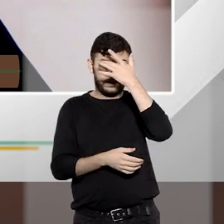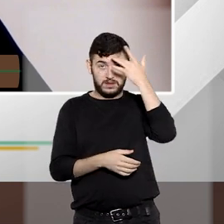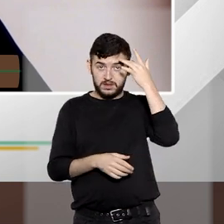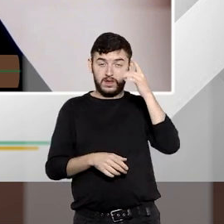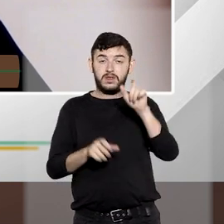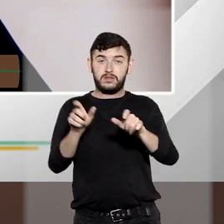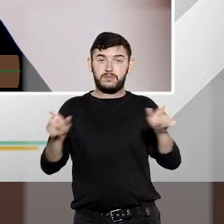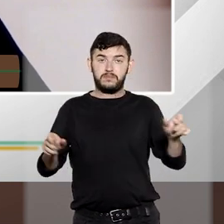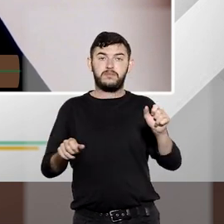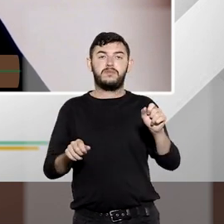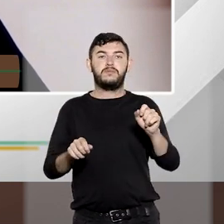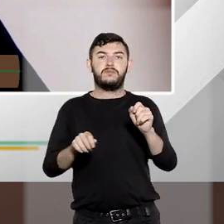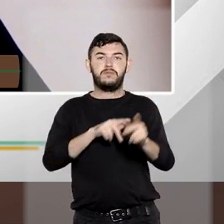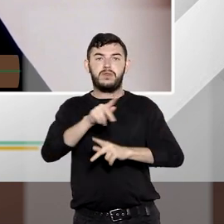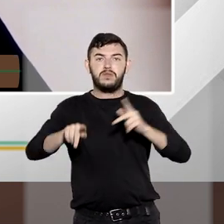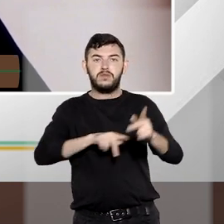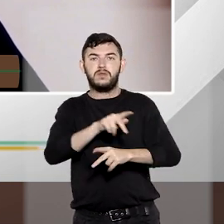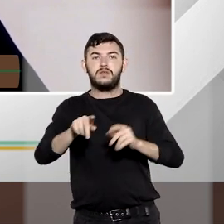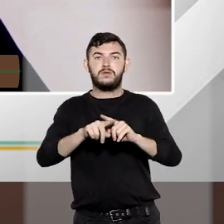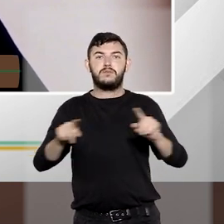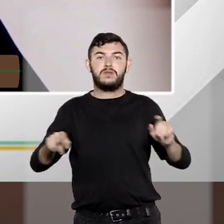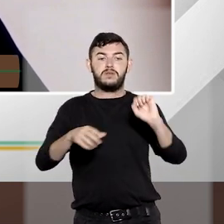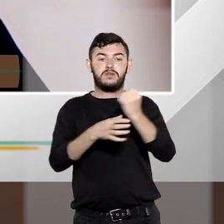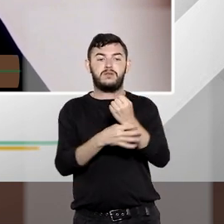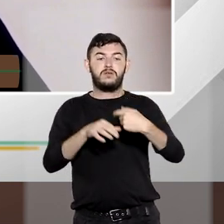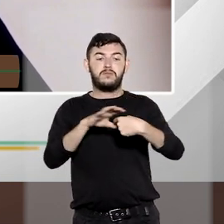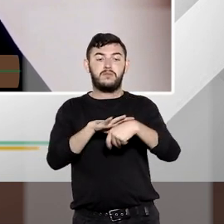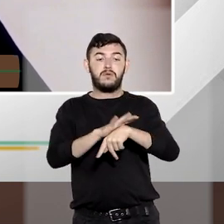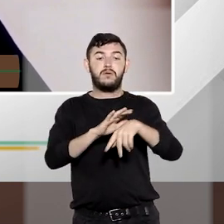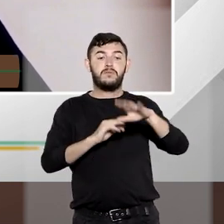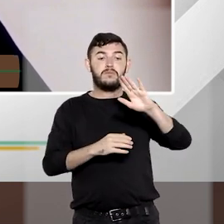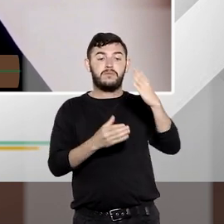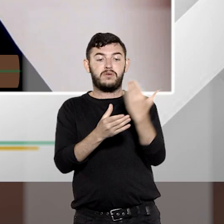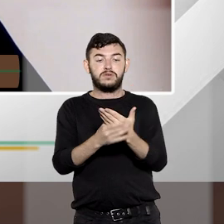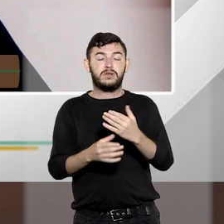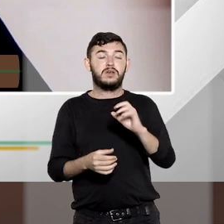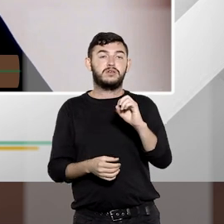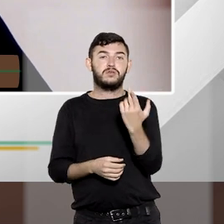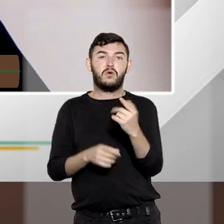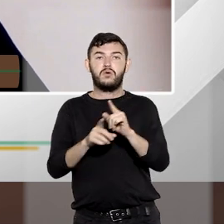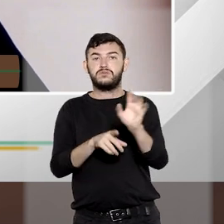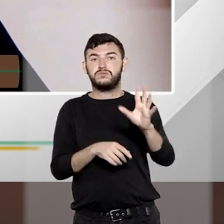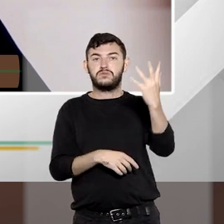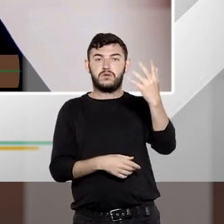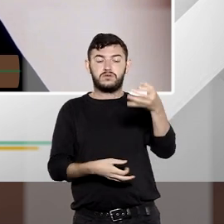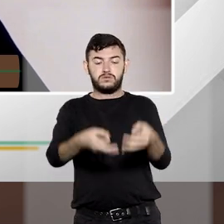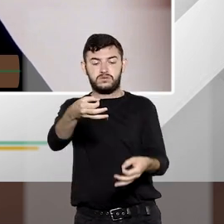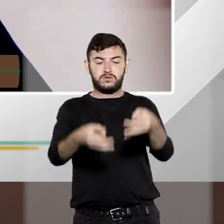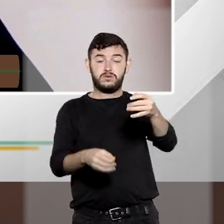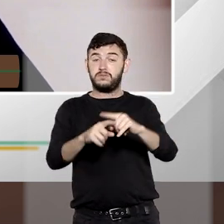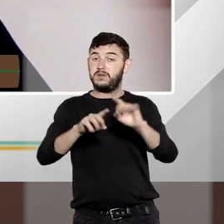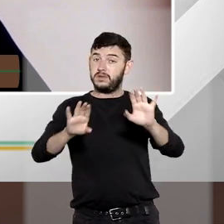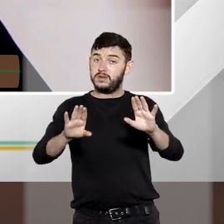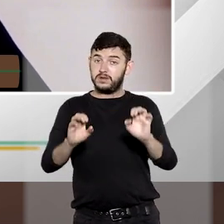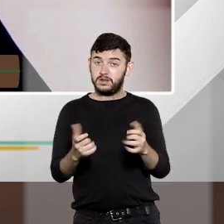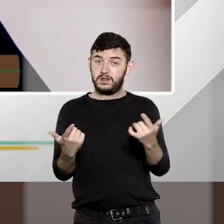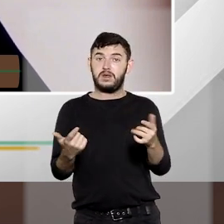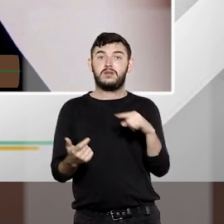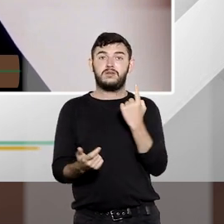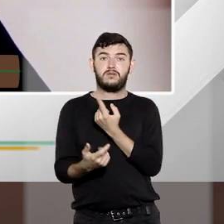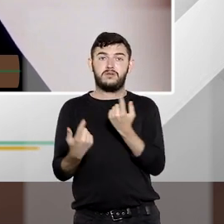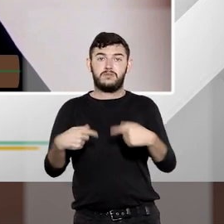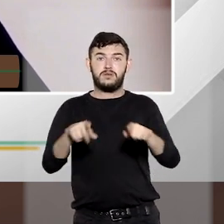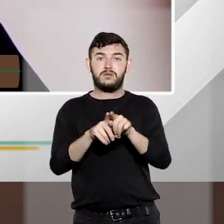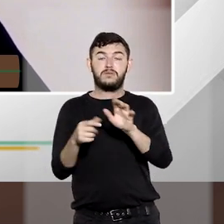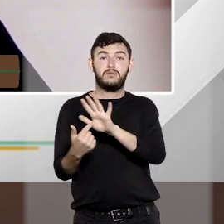ele é assegurado também na tramitação processual e de procedimentos judiciais. Mas é preciso indicar e requerer